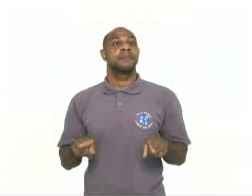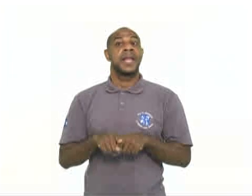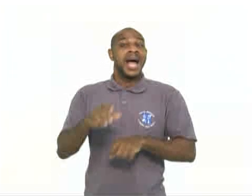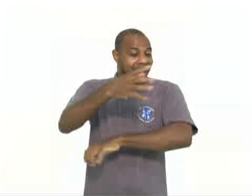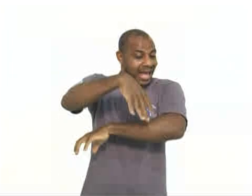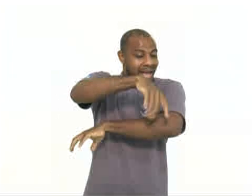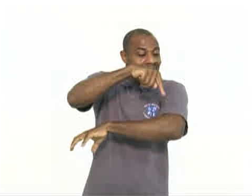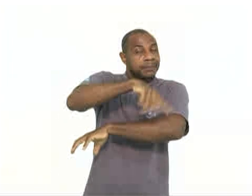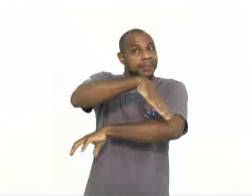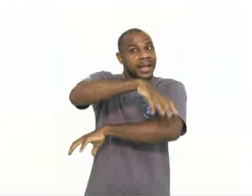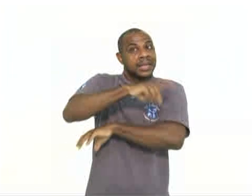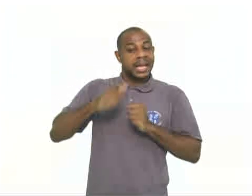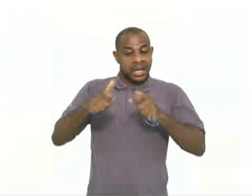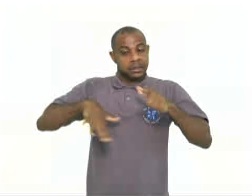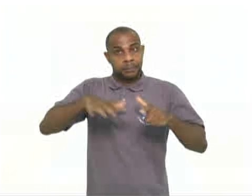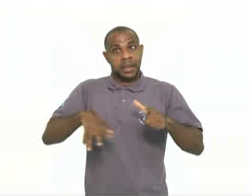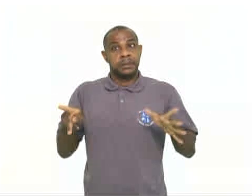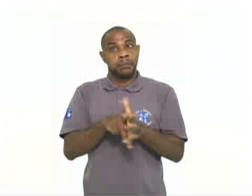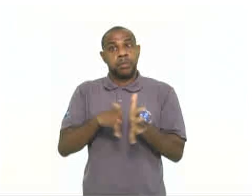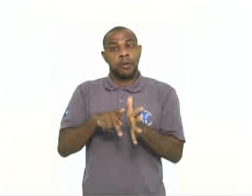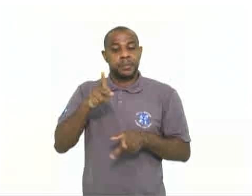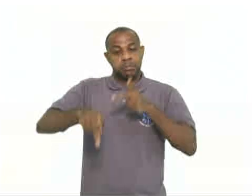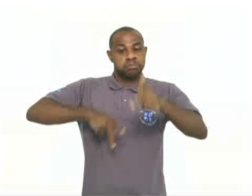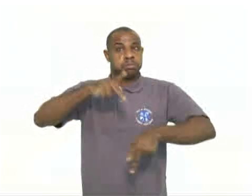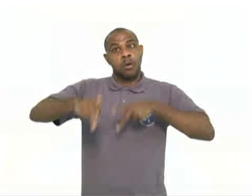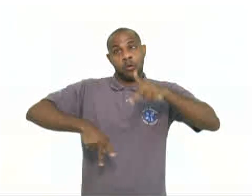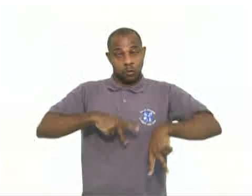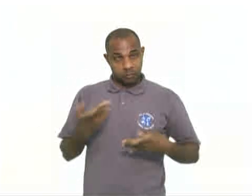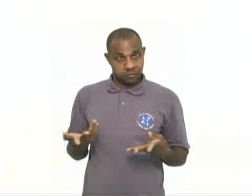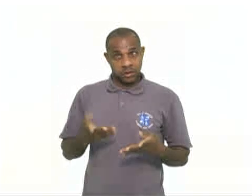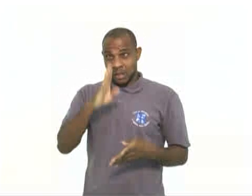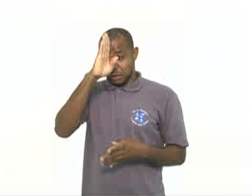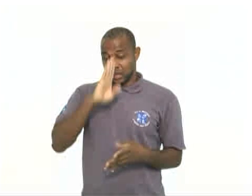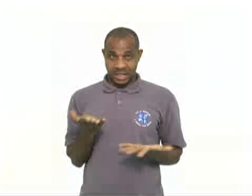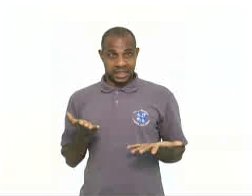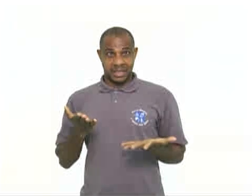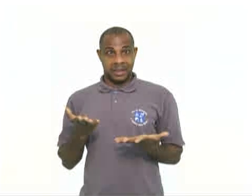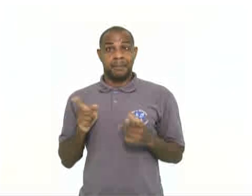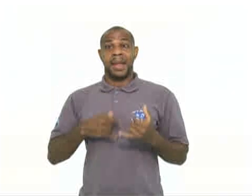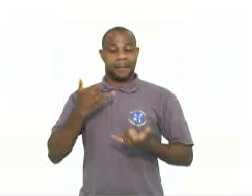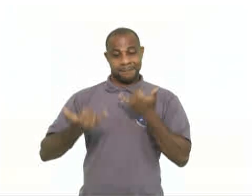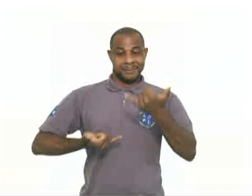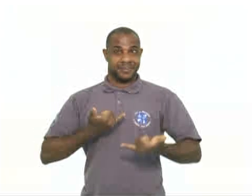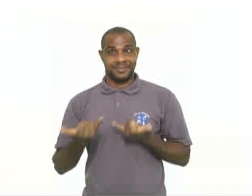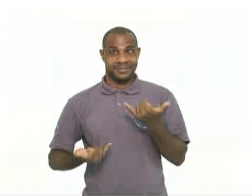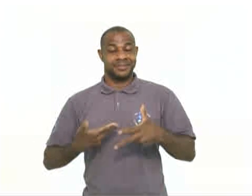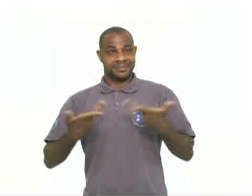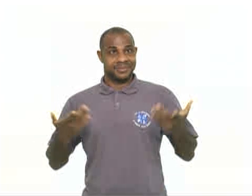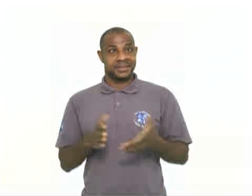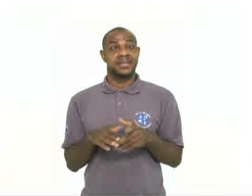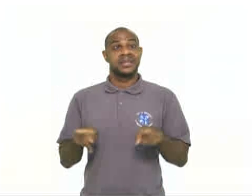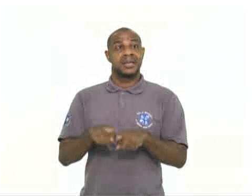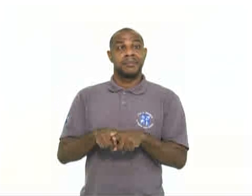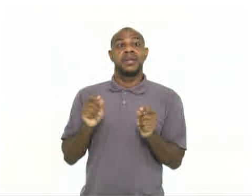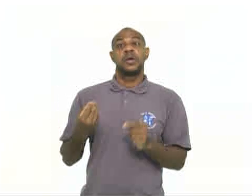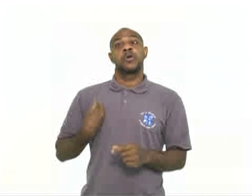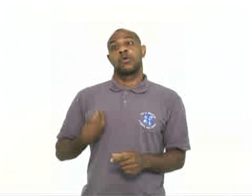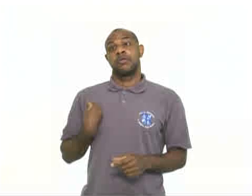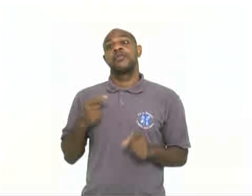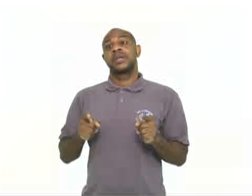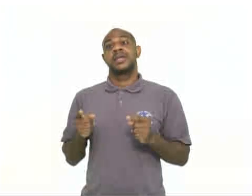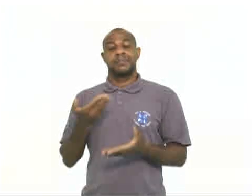praças, elas são espaços públicos, criados para o quê? Para o lazer e o convívio